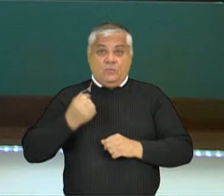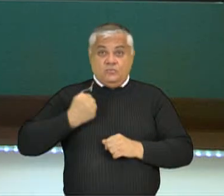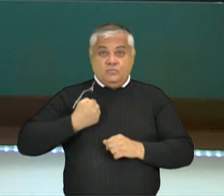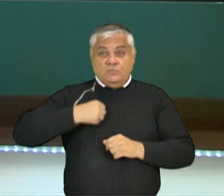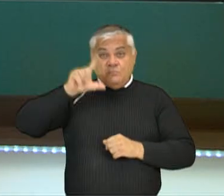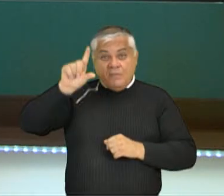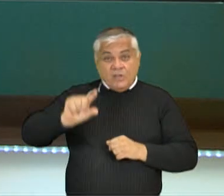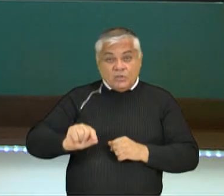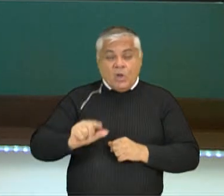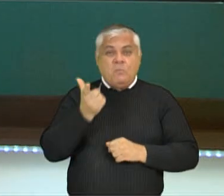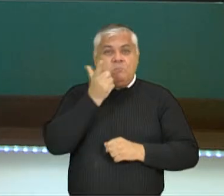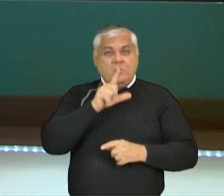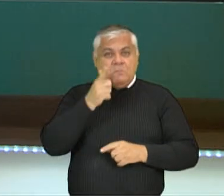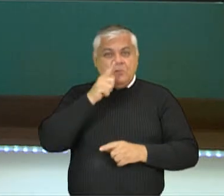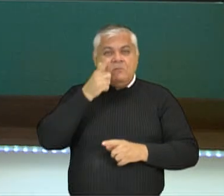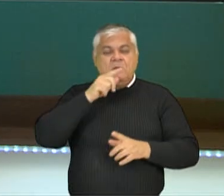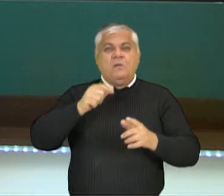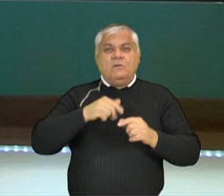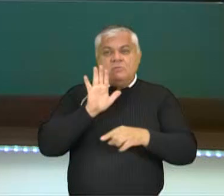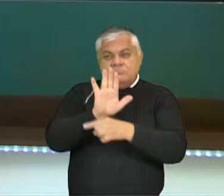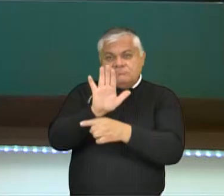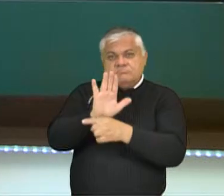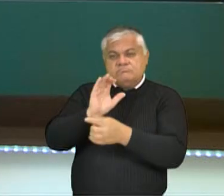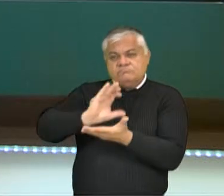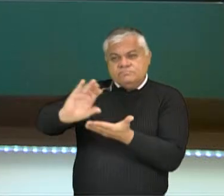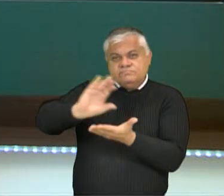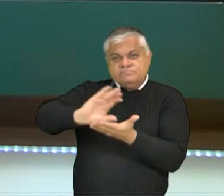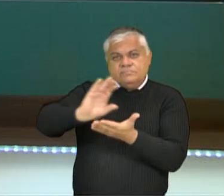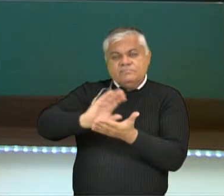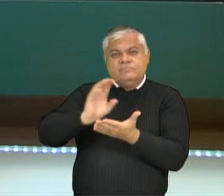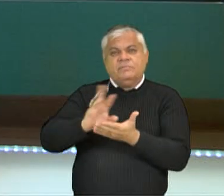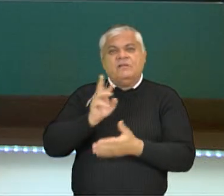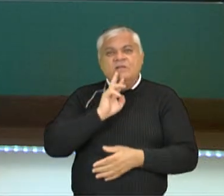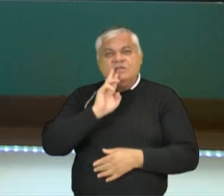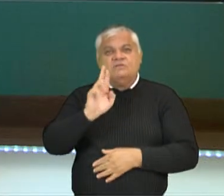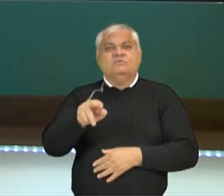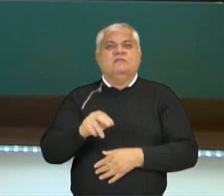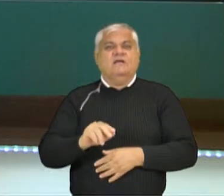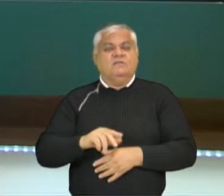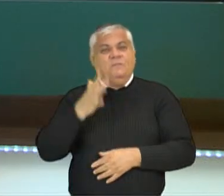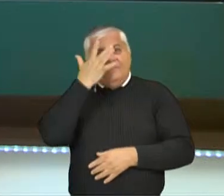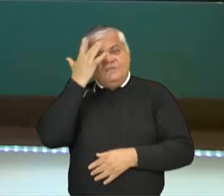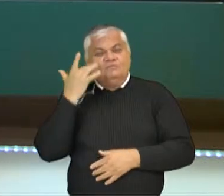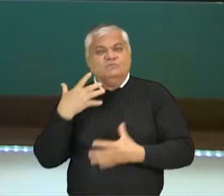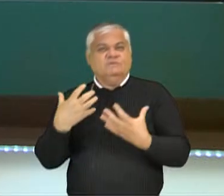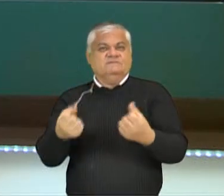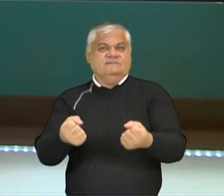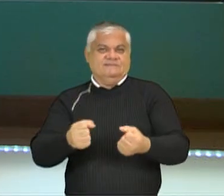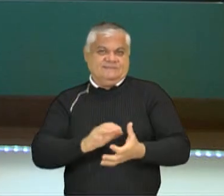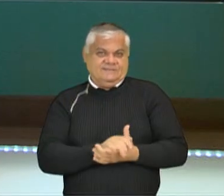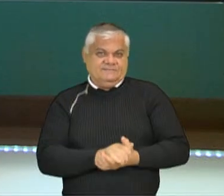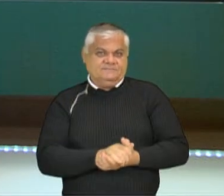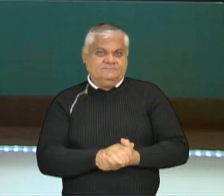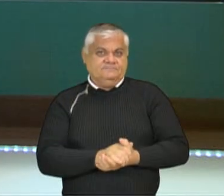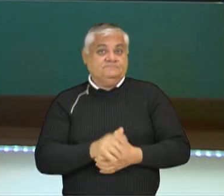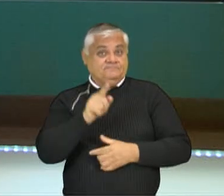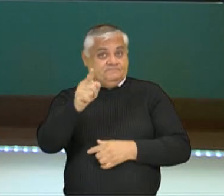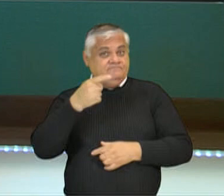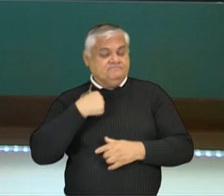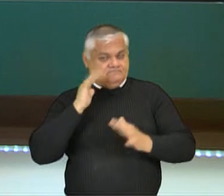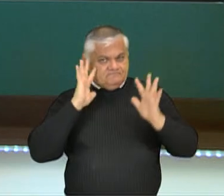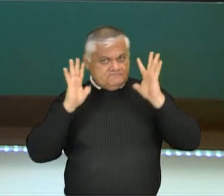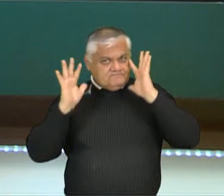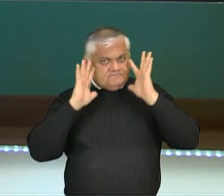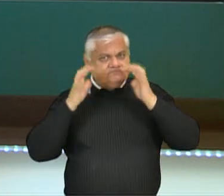quer conquistar patrocinadores, popularidade, resultados e novos adeptos. Então, para vocês refletirem também